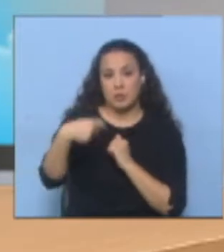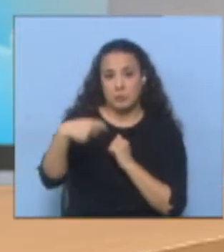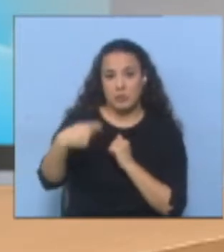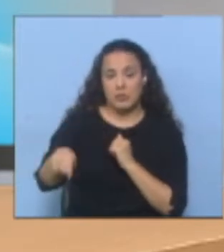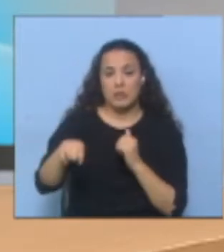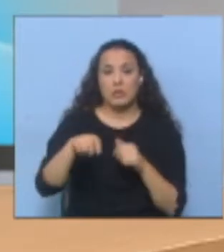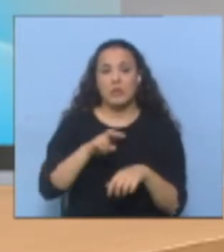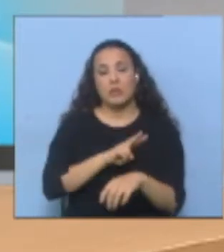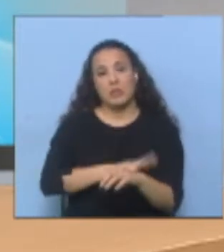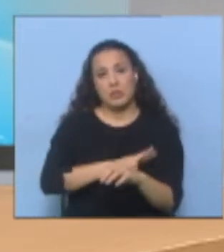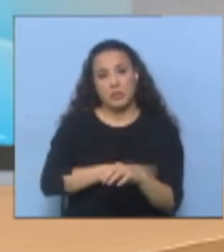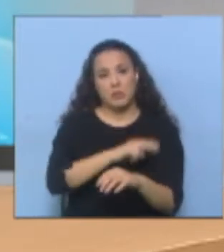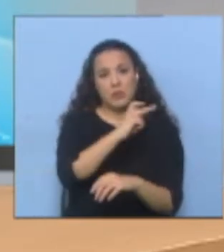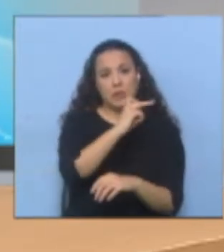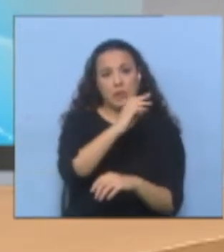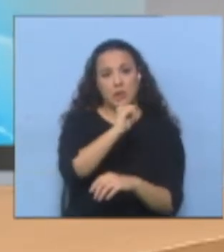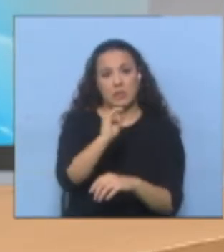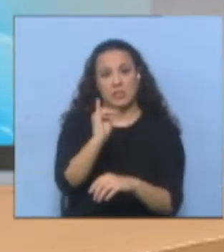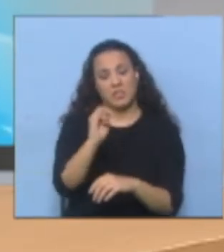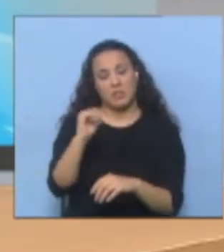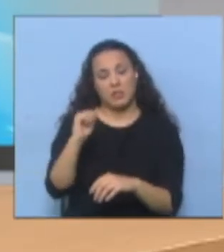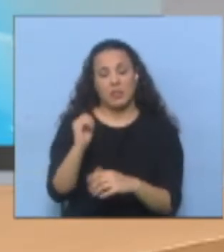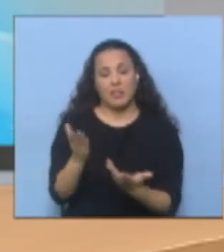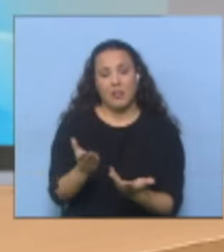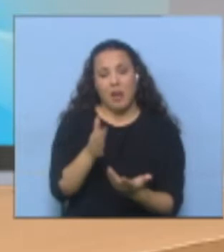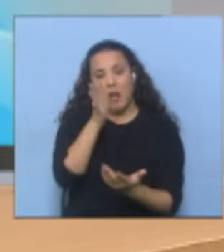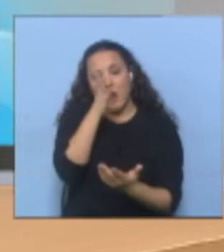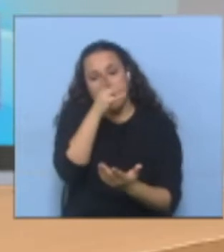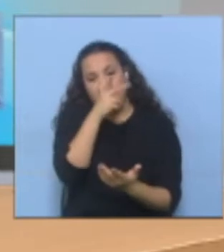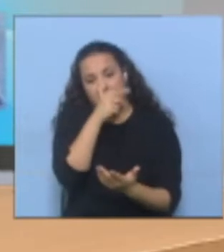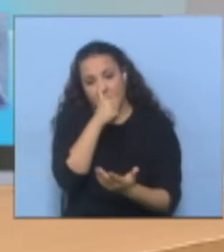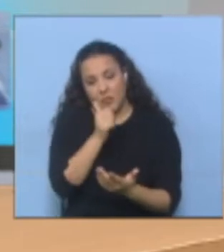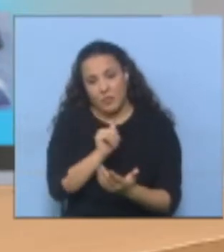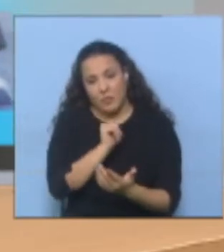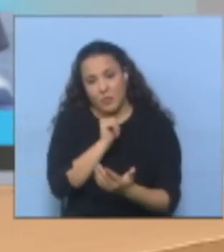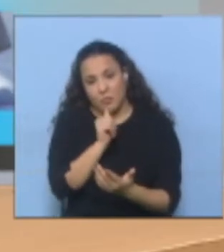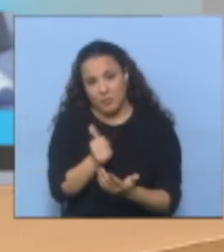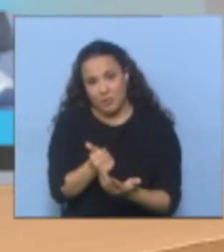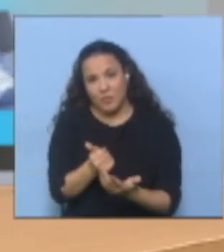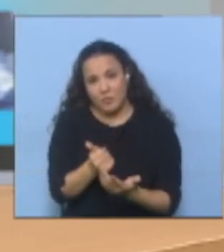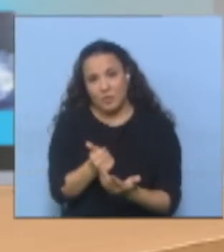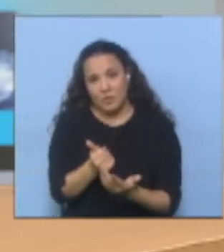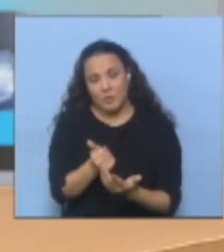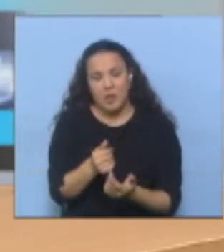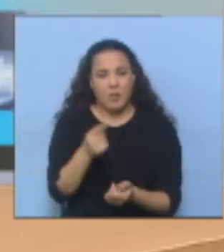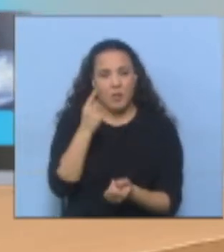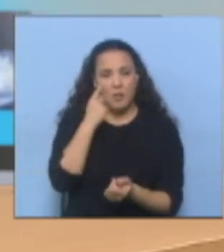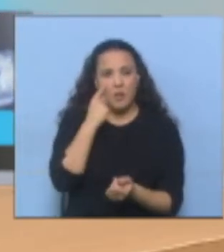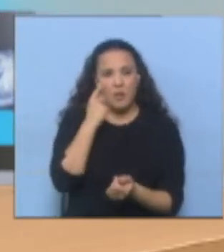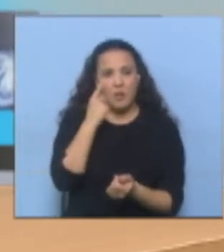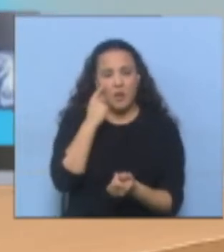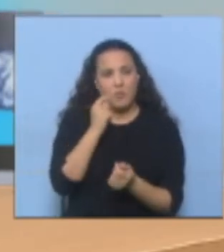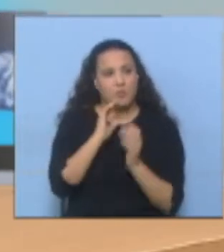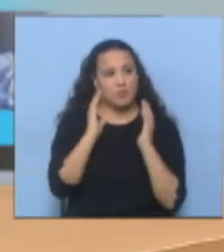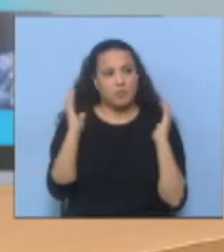ACIS, que infelizmente já não está entre nós, Francisco Vieira, que era um grande conhecedor destas